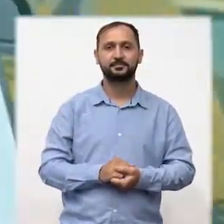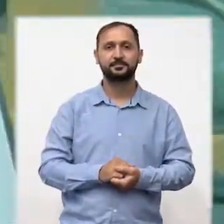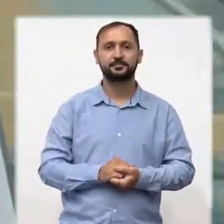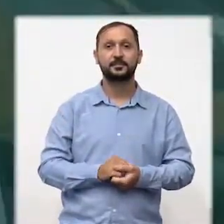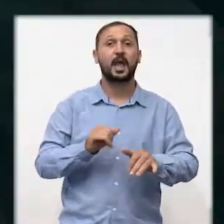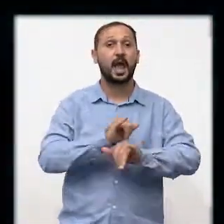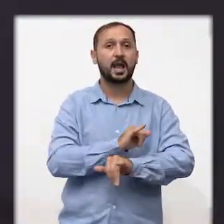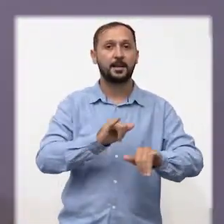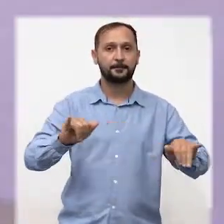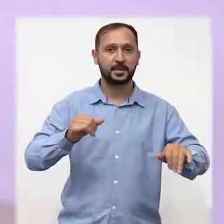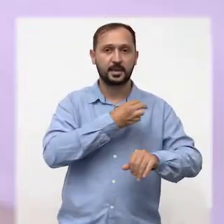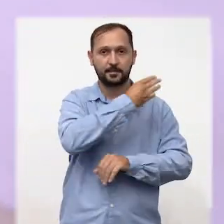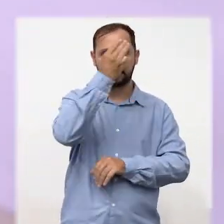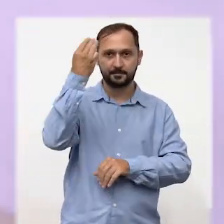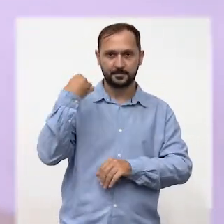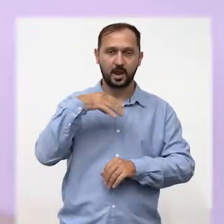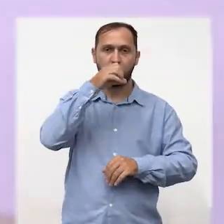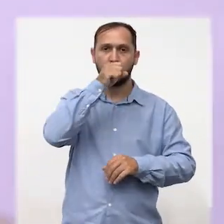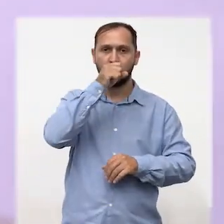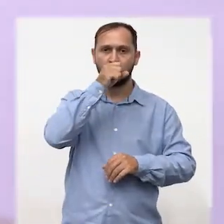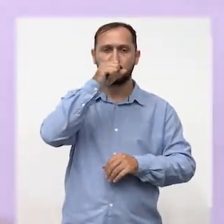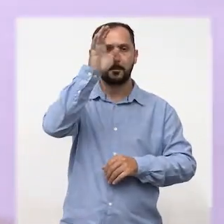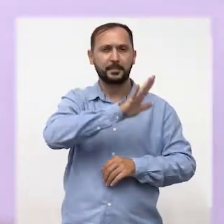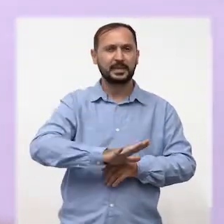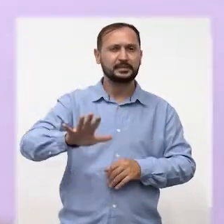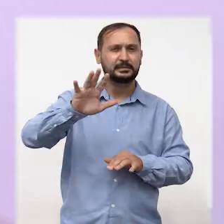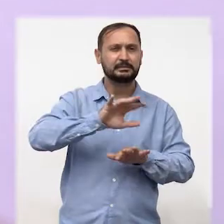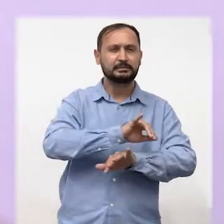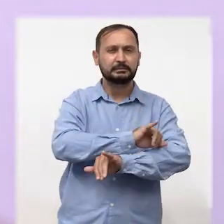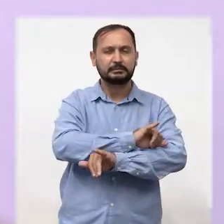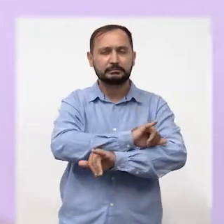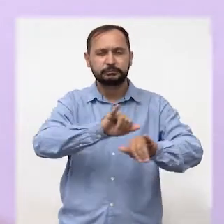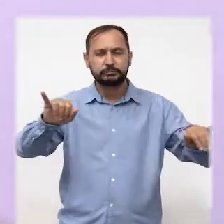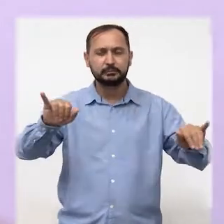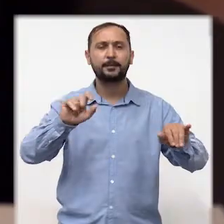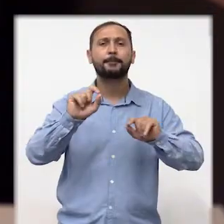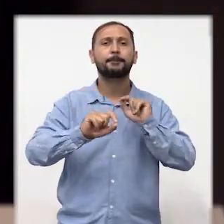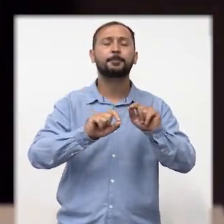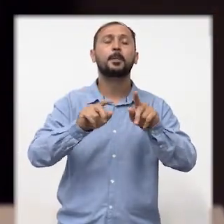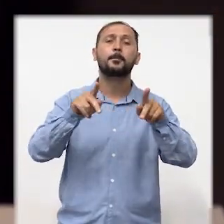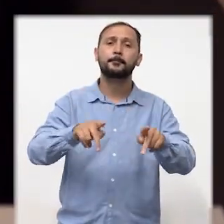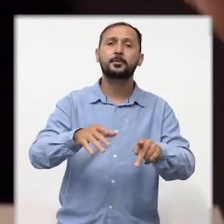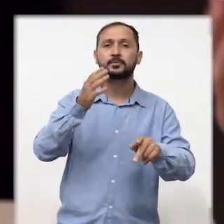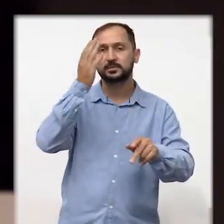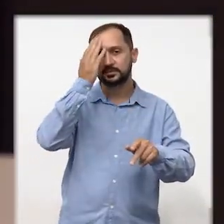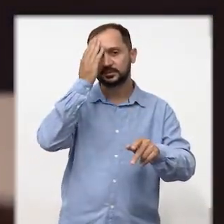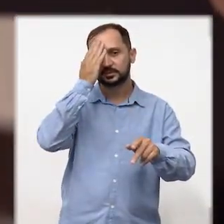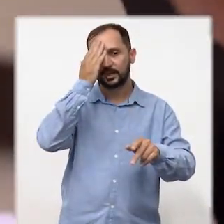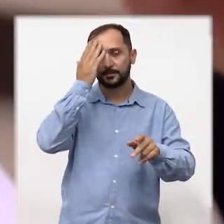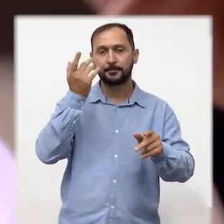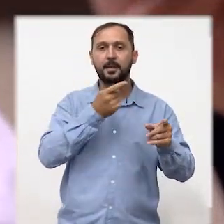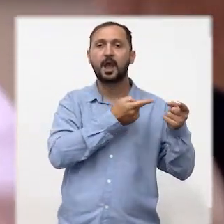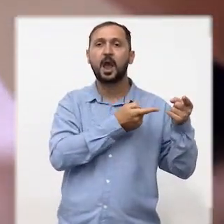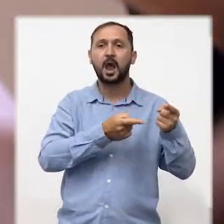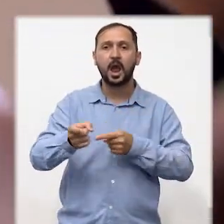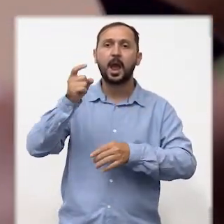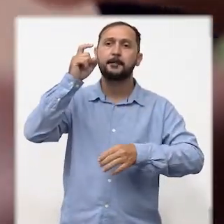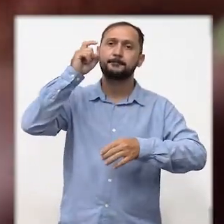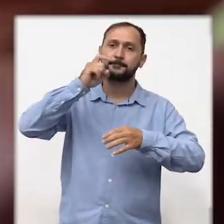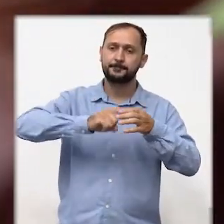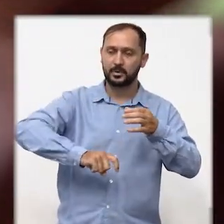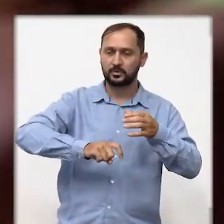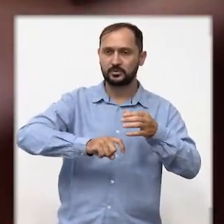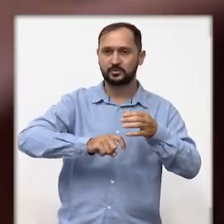A campanha Maio Laranja, realizada em todo o Brasil para alertar a população para o enfrentamento ao abuso e